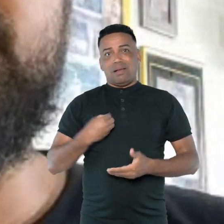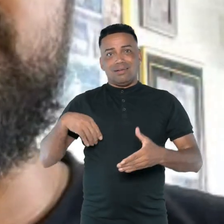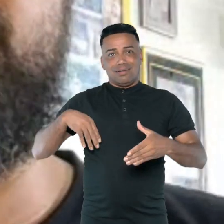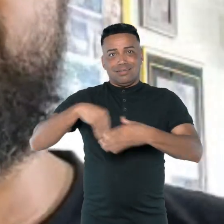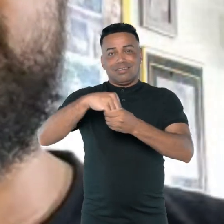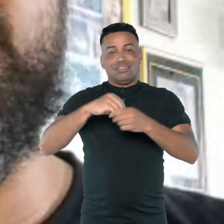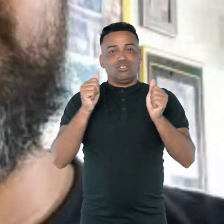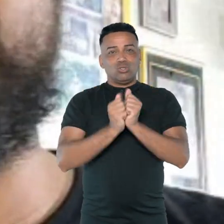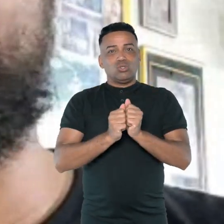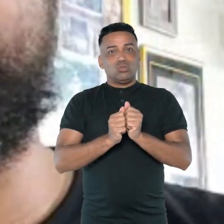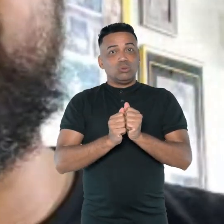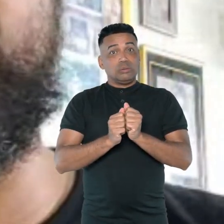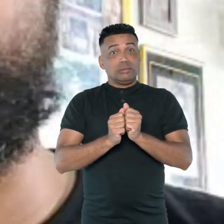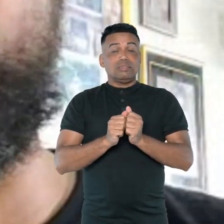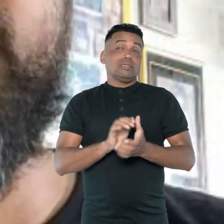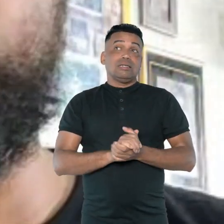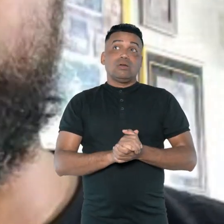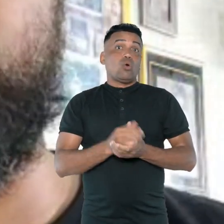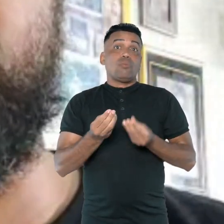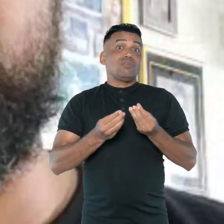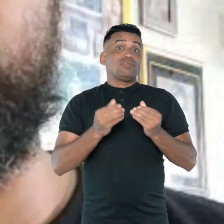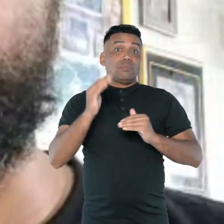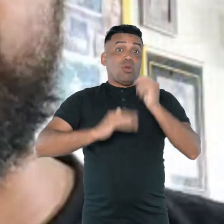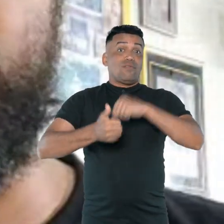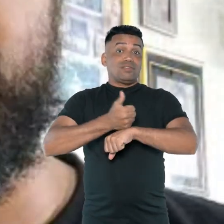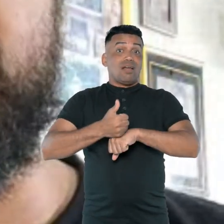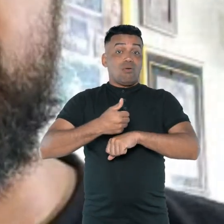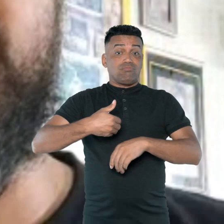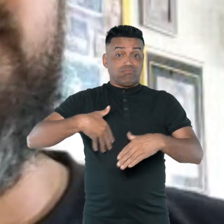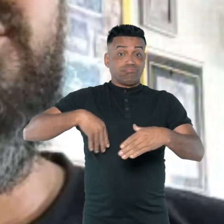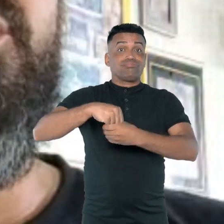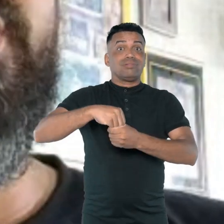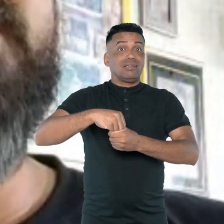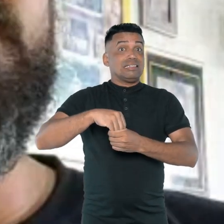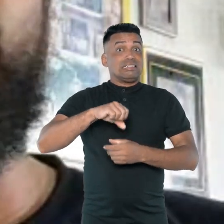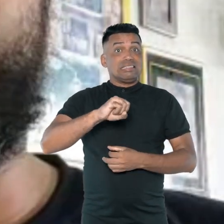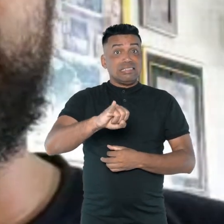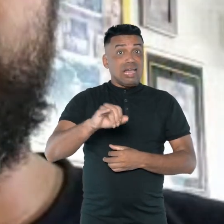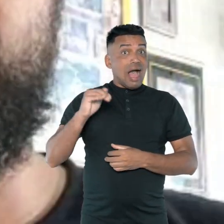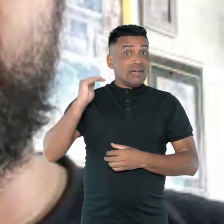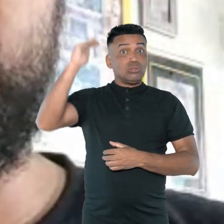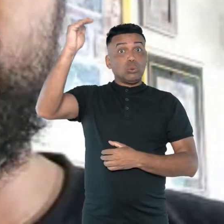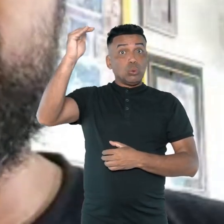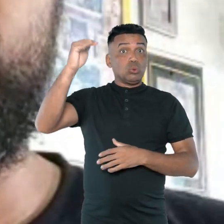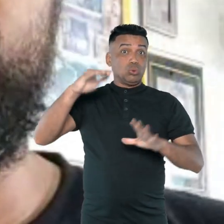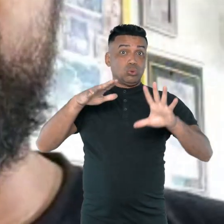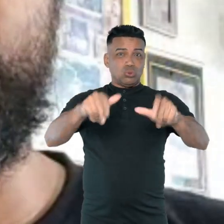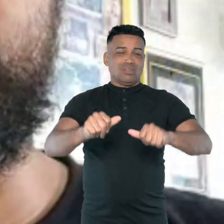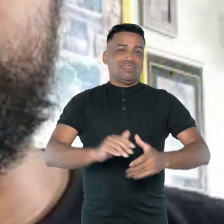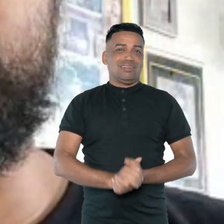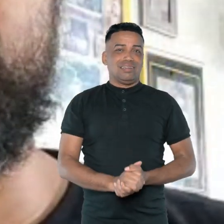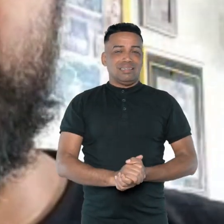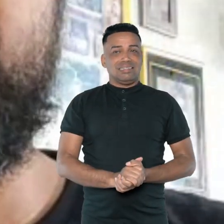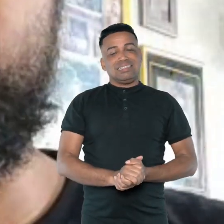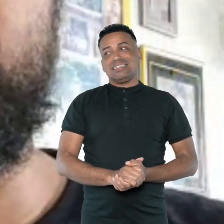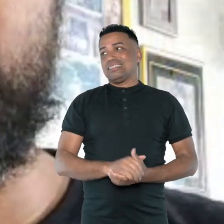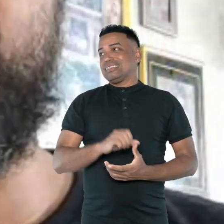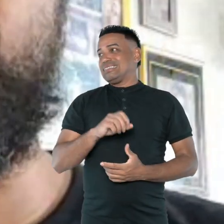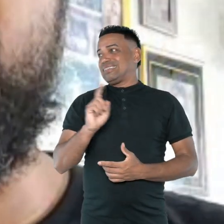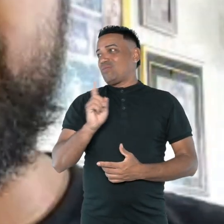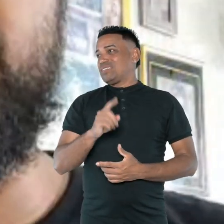profissão dessa se você for adulto, totalmente. Porque senão você vira um guia